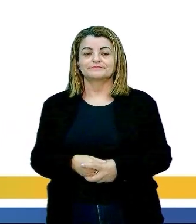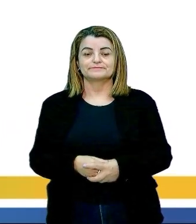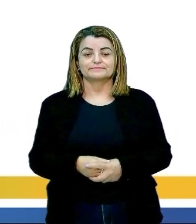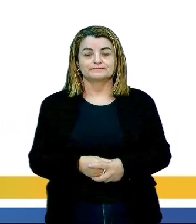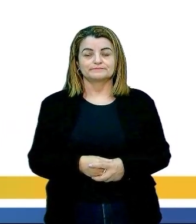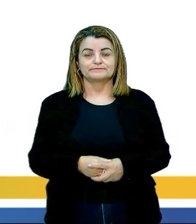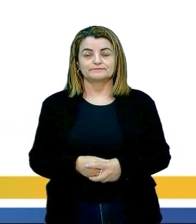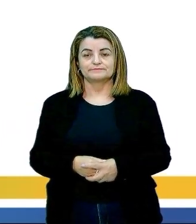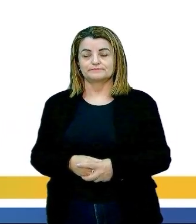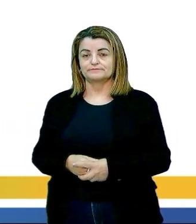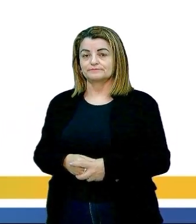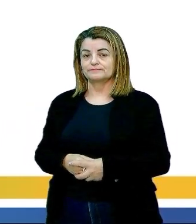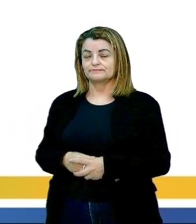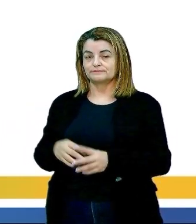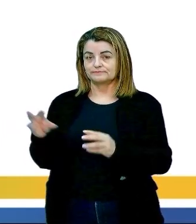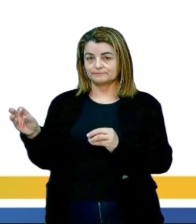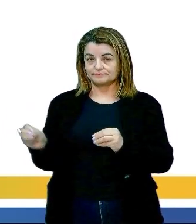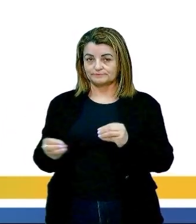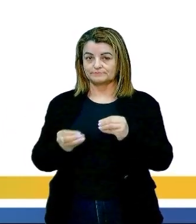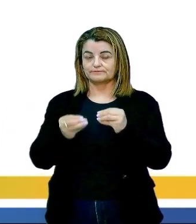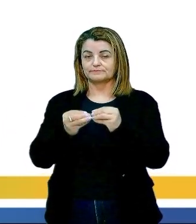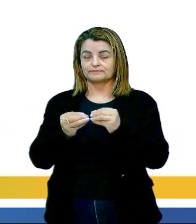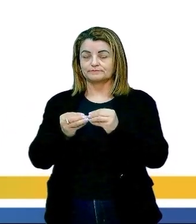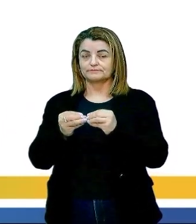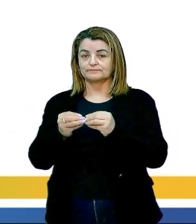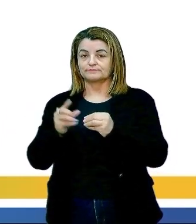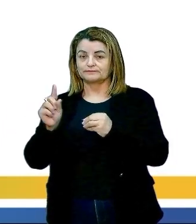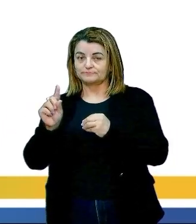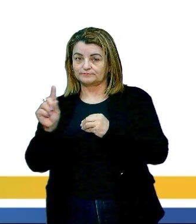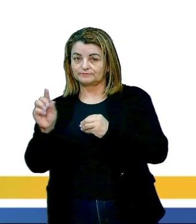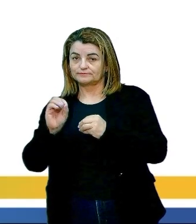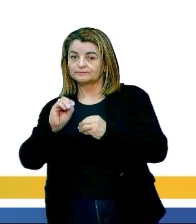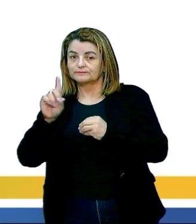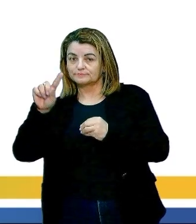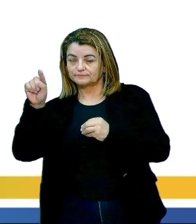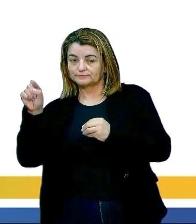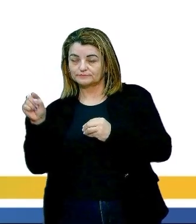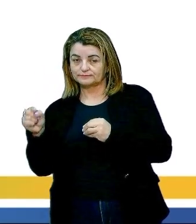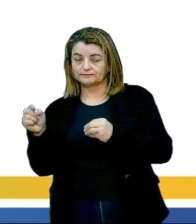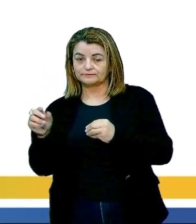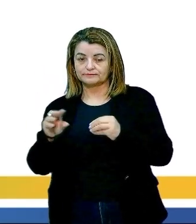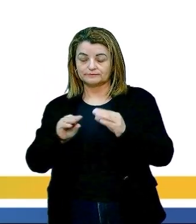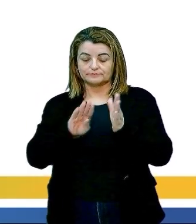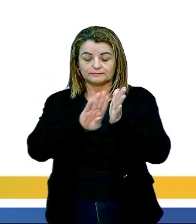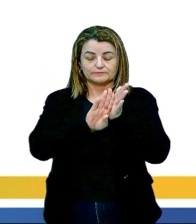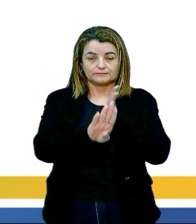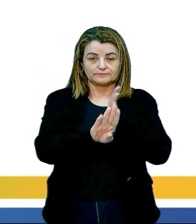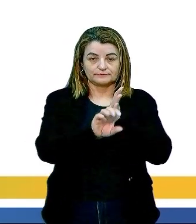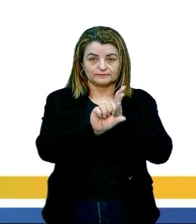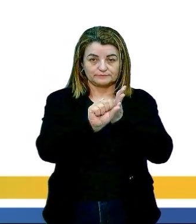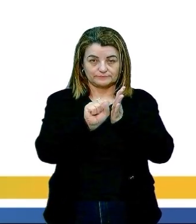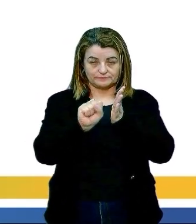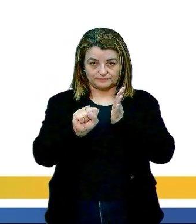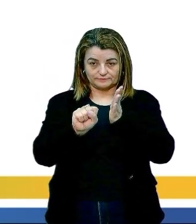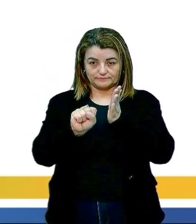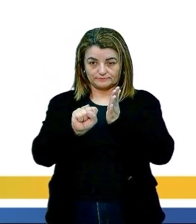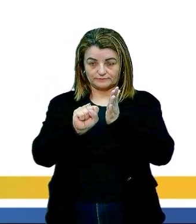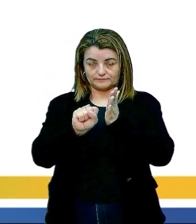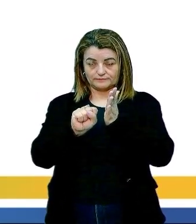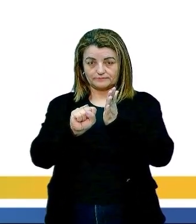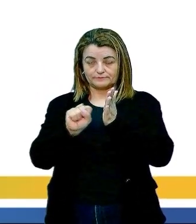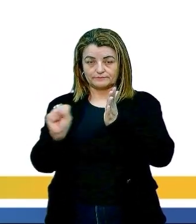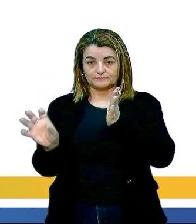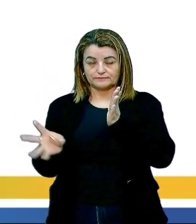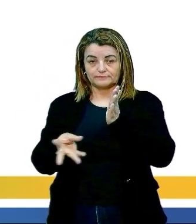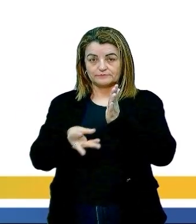Para dizermos essa sentença na forma negativa ou interrogativa, nós vamos tirar o S ali do final do verbo